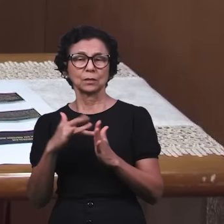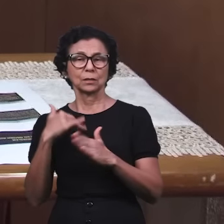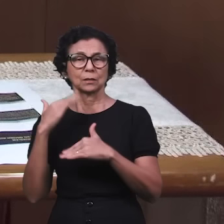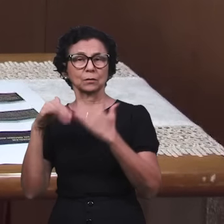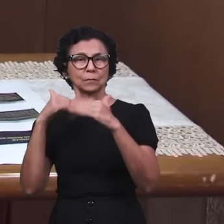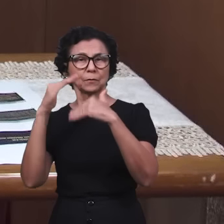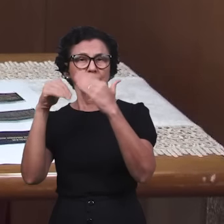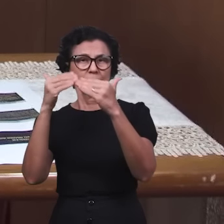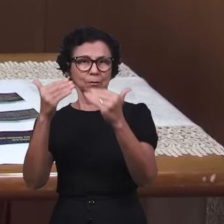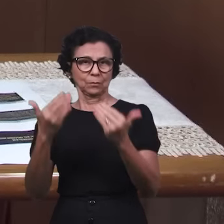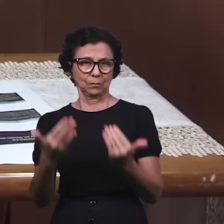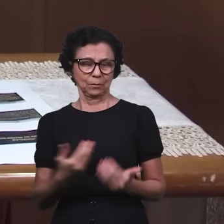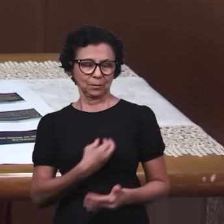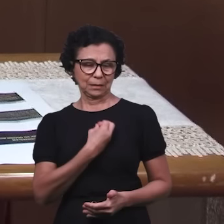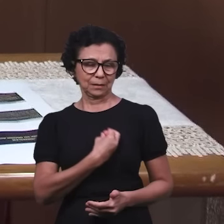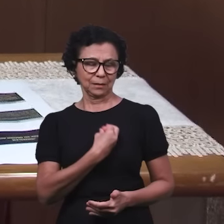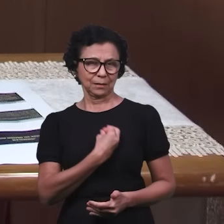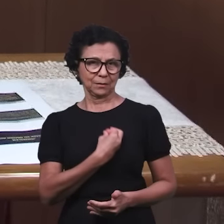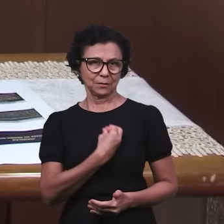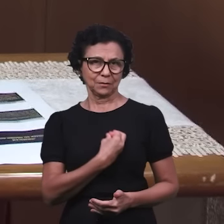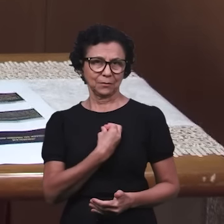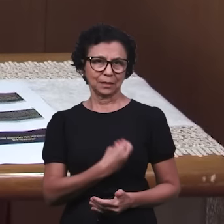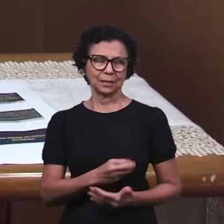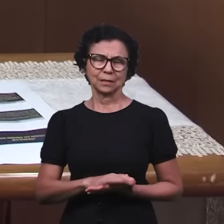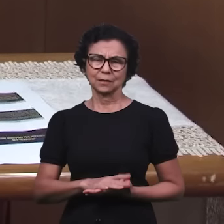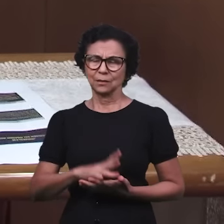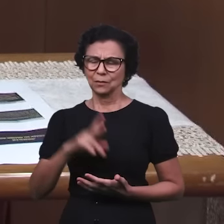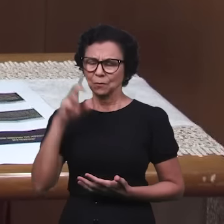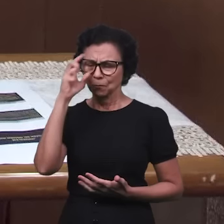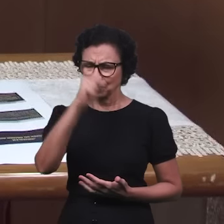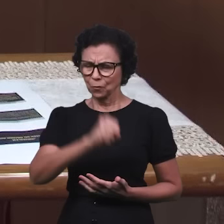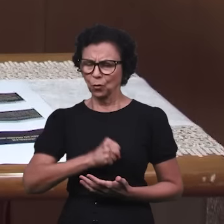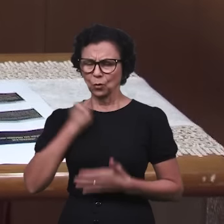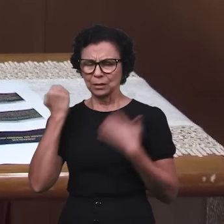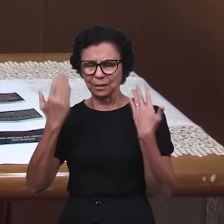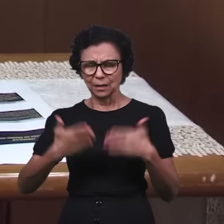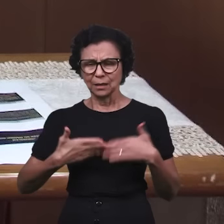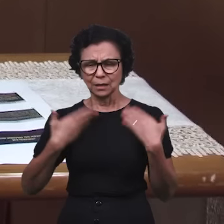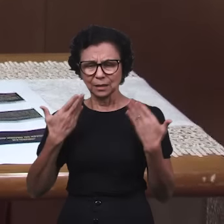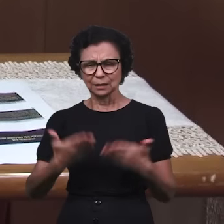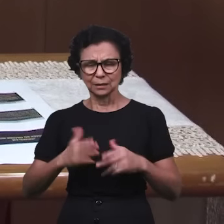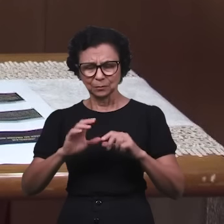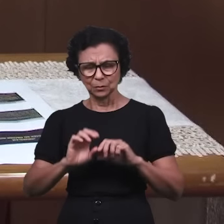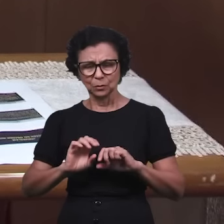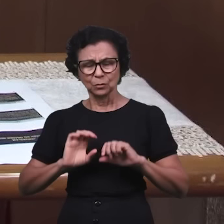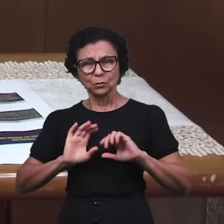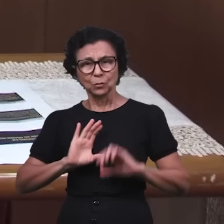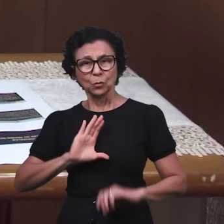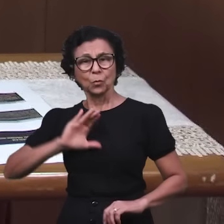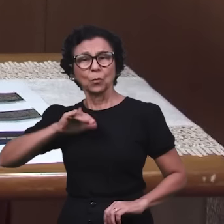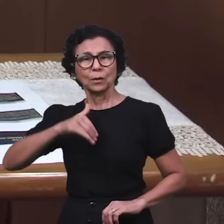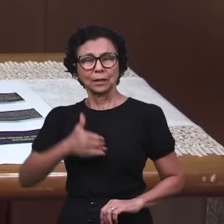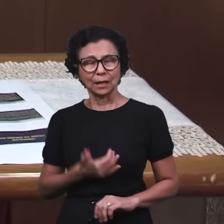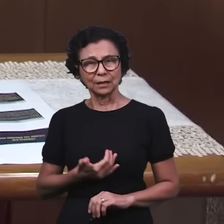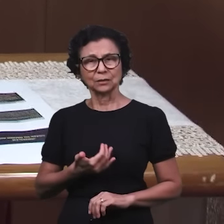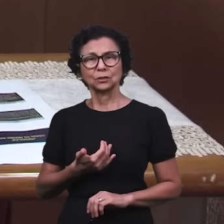Então ele buscava o Senhor com todas as suas forças, e aquilo que estava além de suas forças, o Senhor